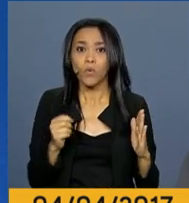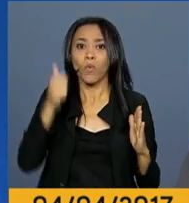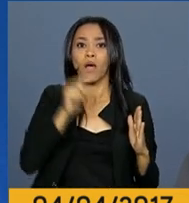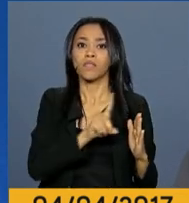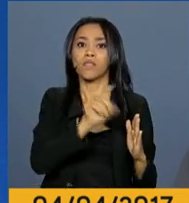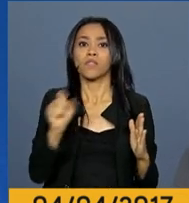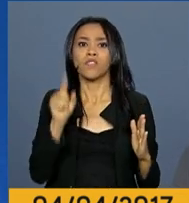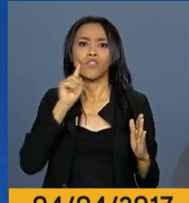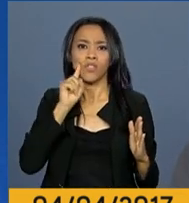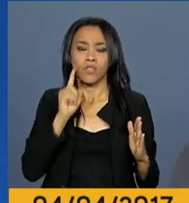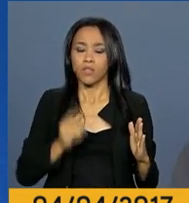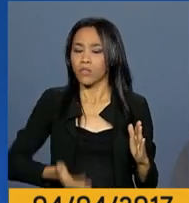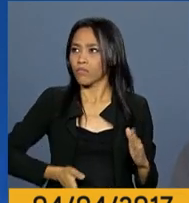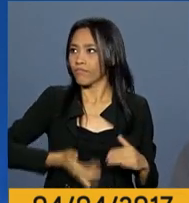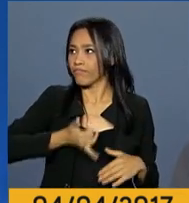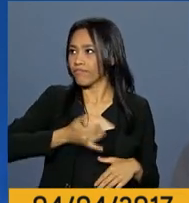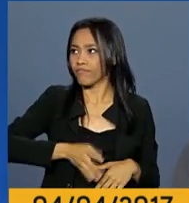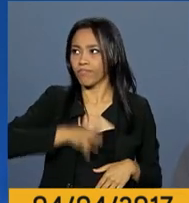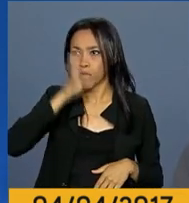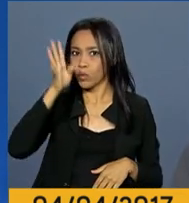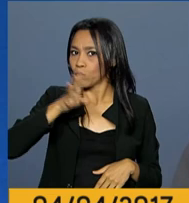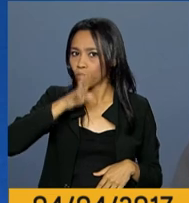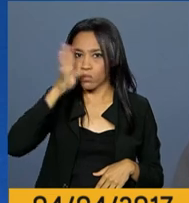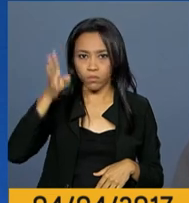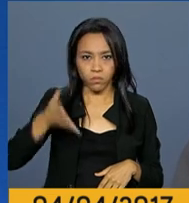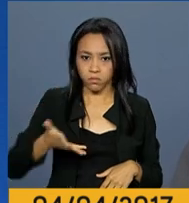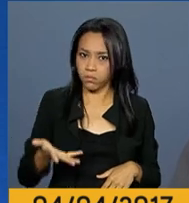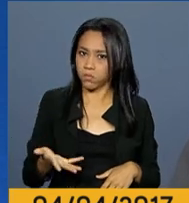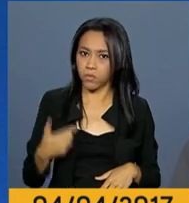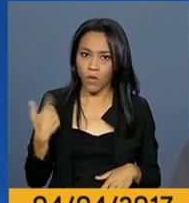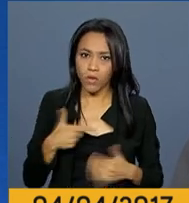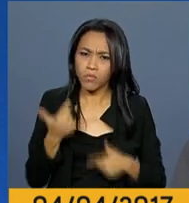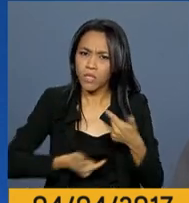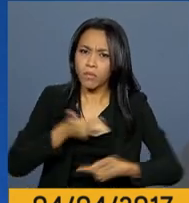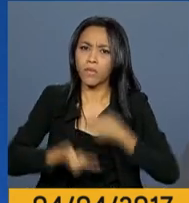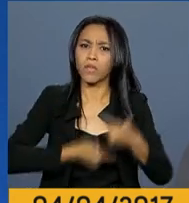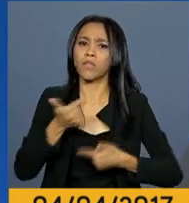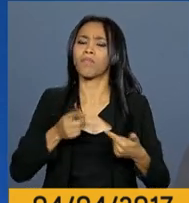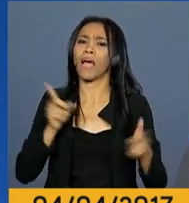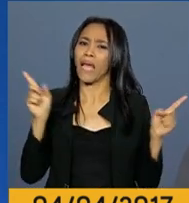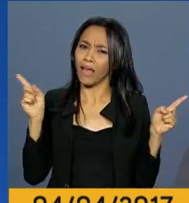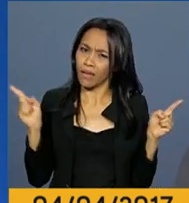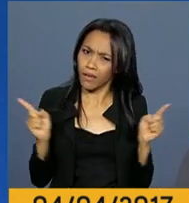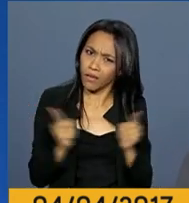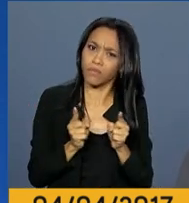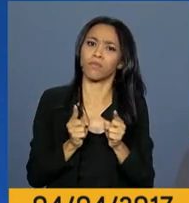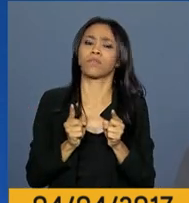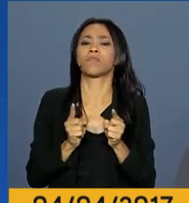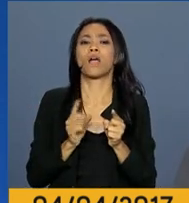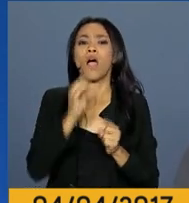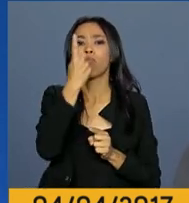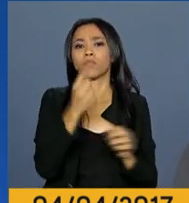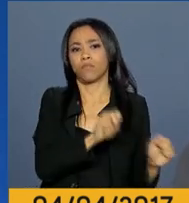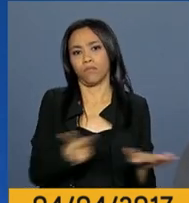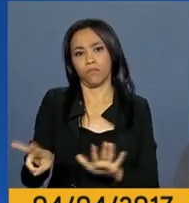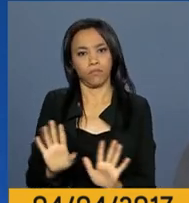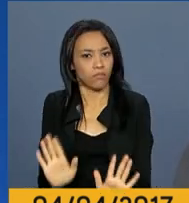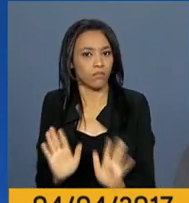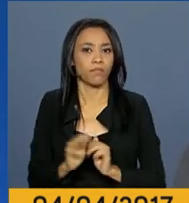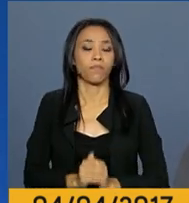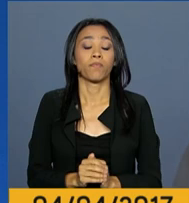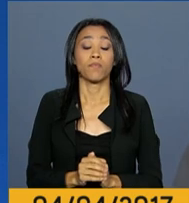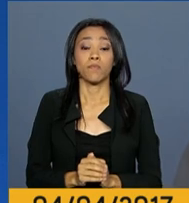dias, que é um absurdo. Nós estamos trabalhando para que ele fique com menos de uma semana.